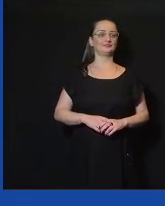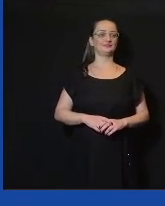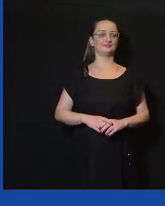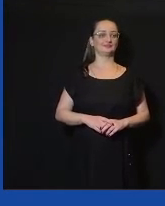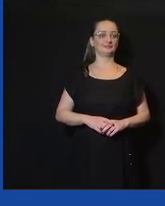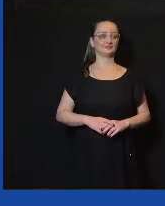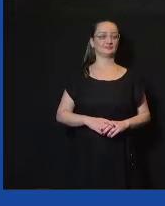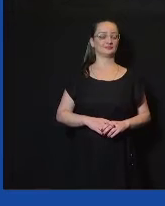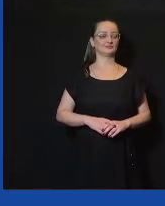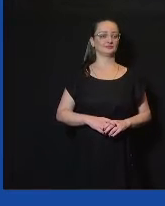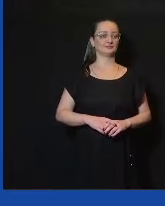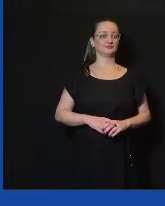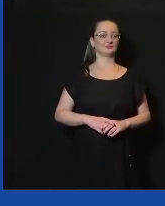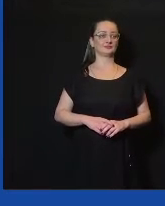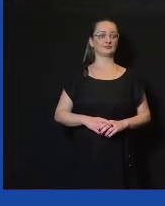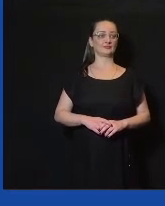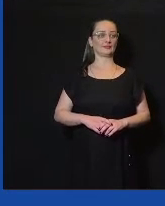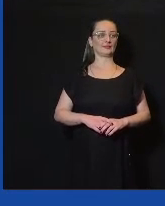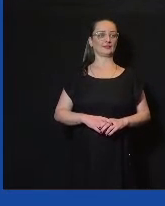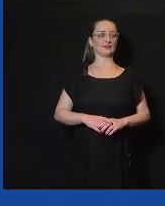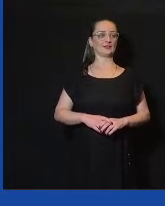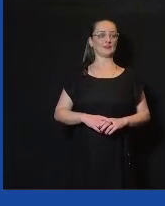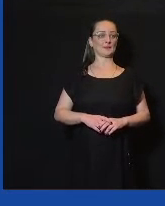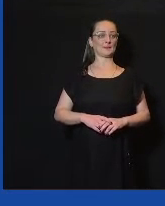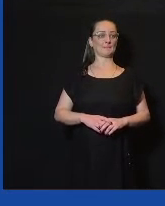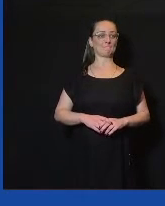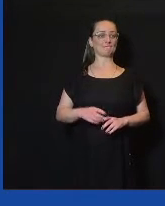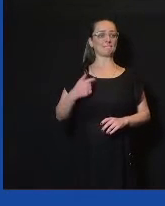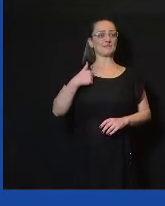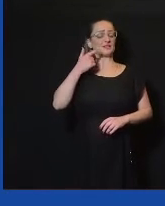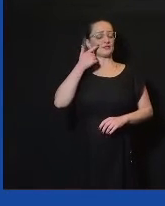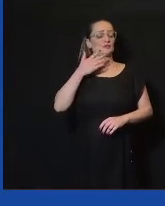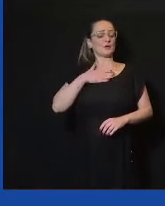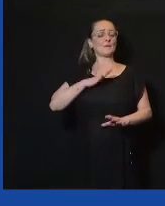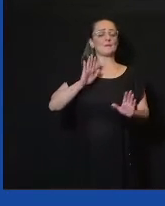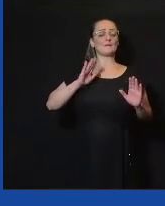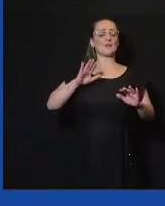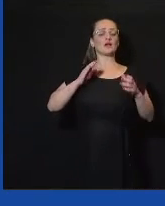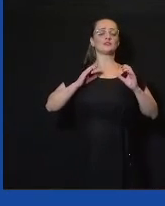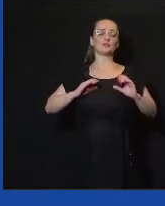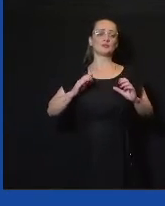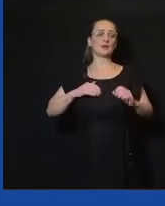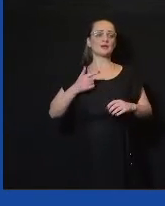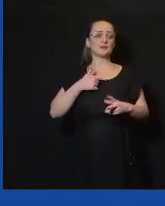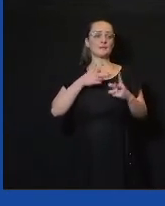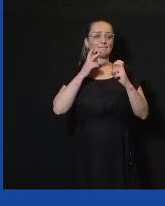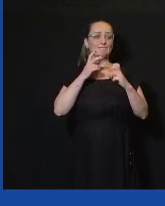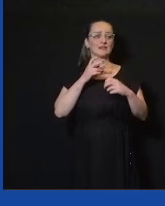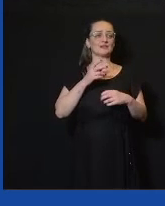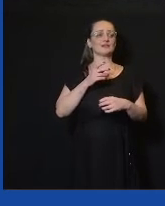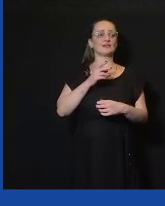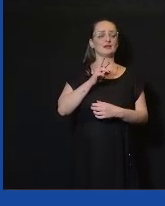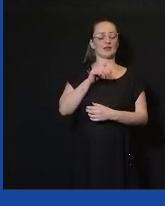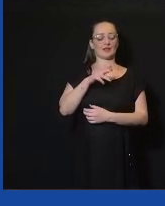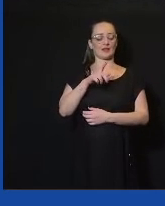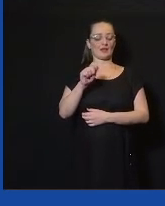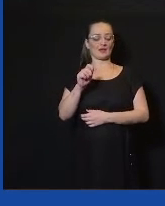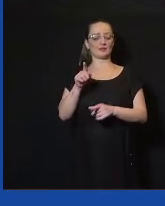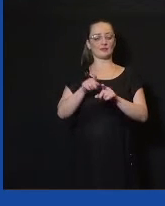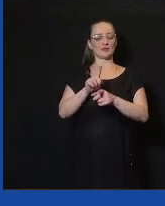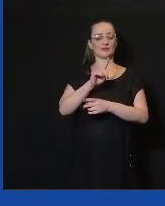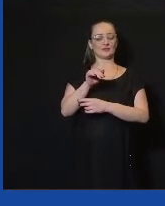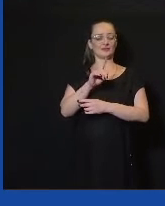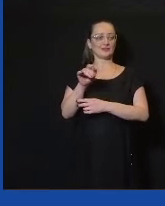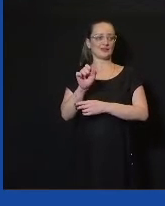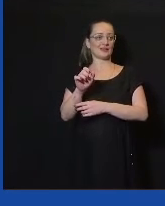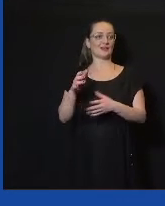Eu falei, não, você é um cara mais comportado, mas aí a Rio e o Zezé me Pessoal. Mas, ó, isso